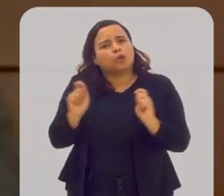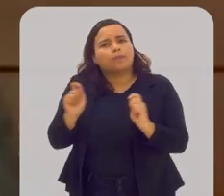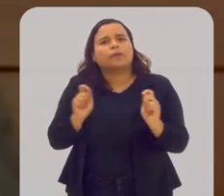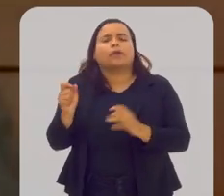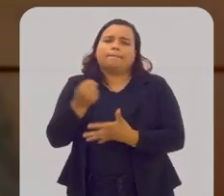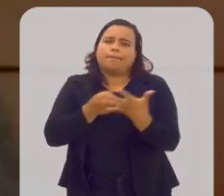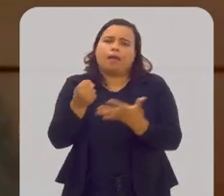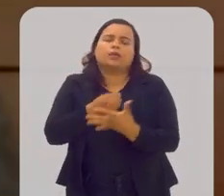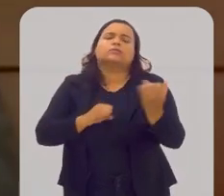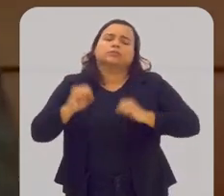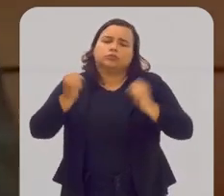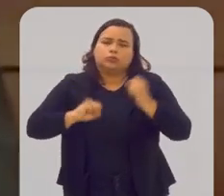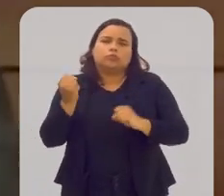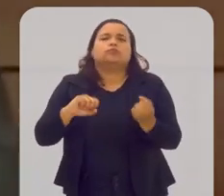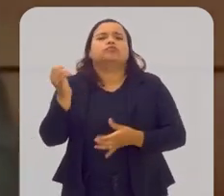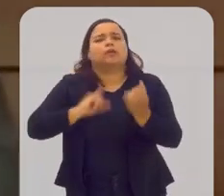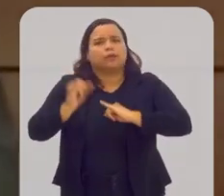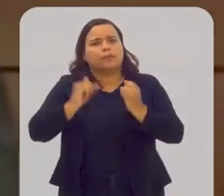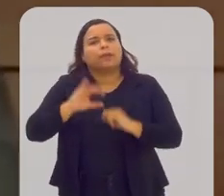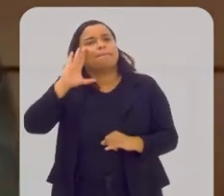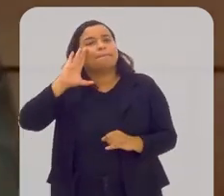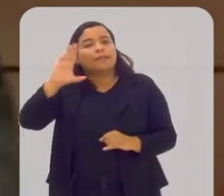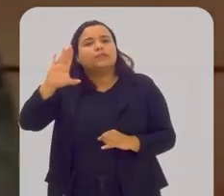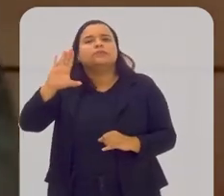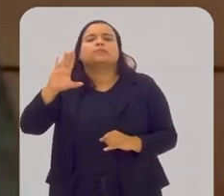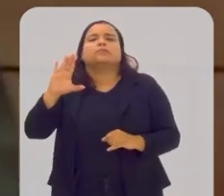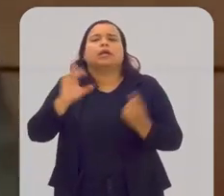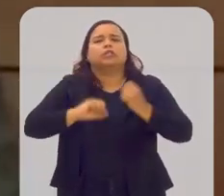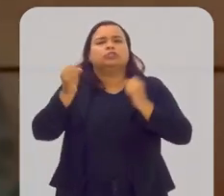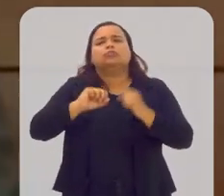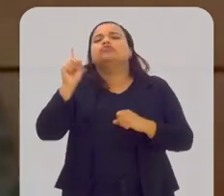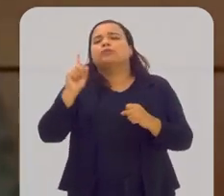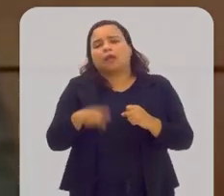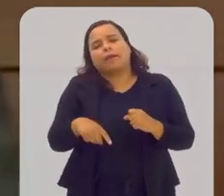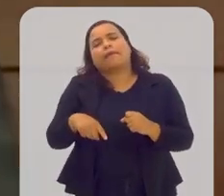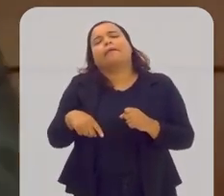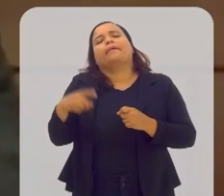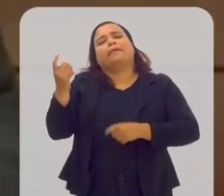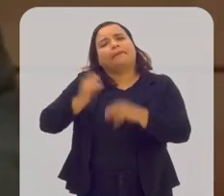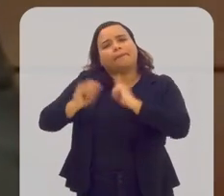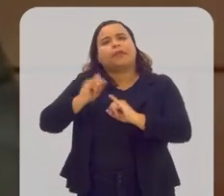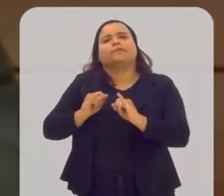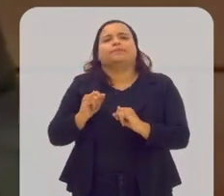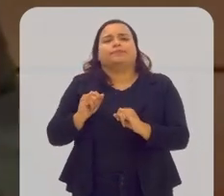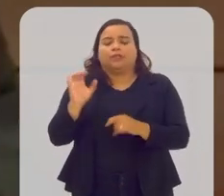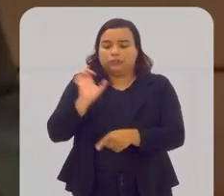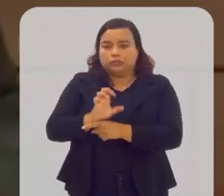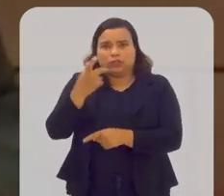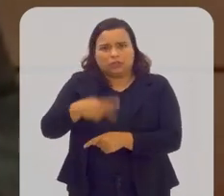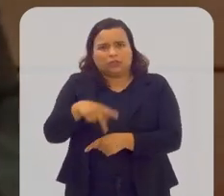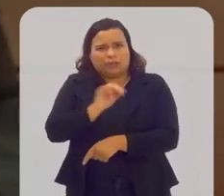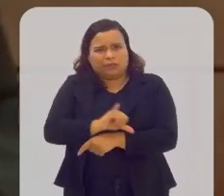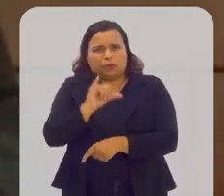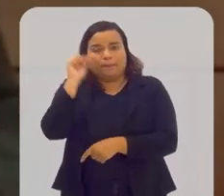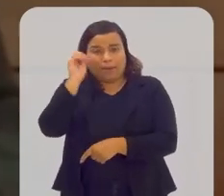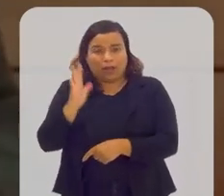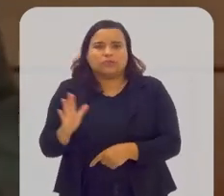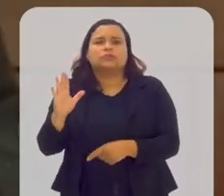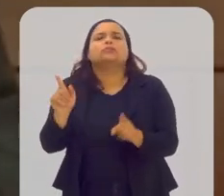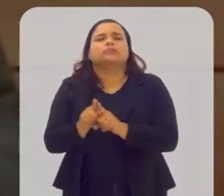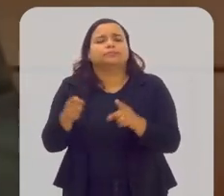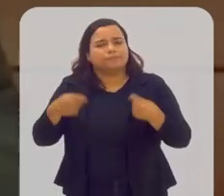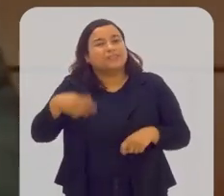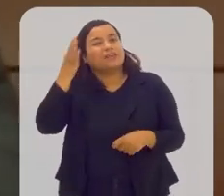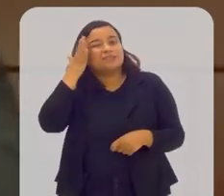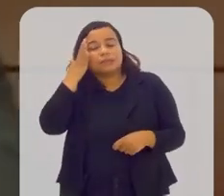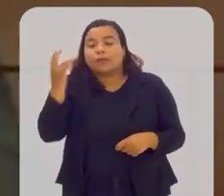de economia baseada na indústria química. Quais são as principais indústrias da Alemanha? Uma indústria química. O estado do Rio de Janeiro, o próprio Brasil,